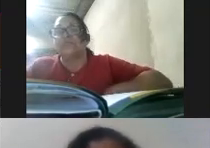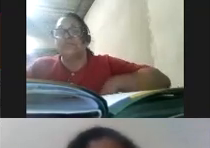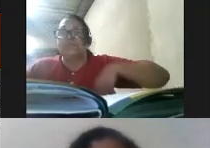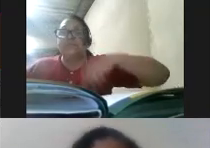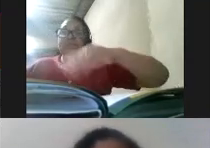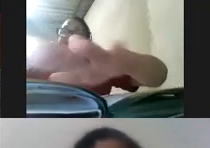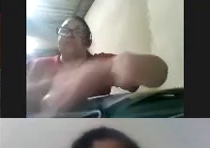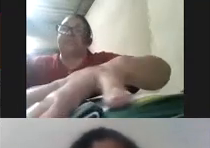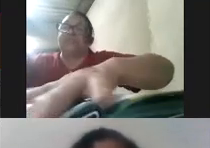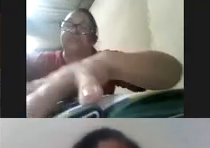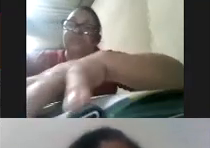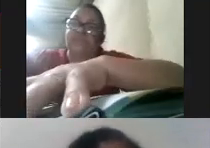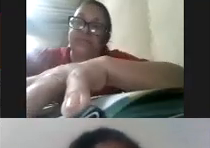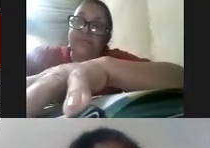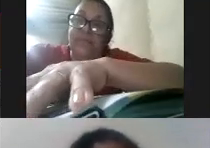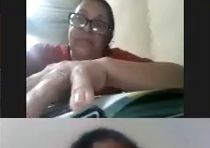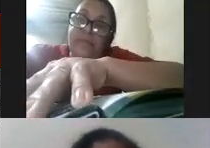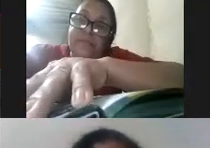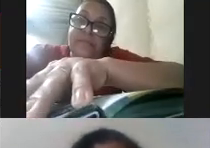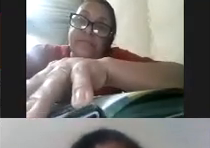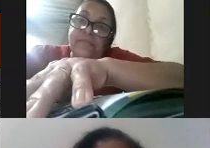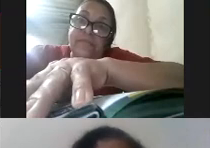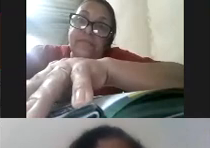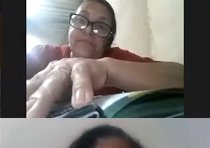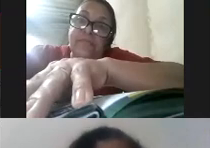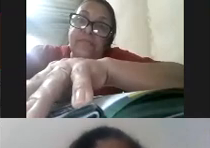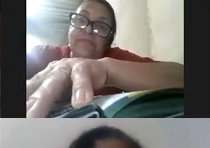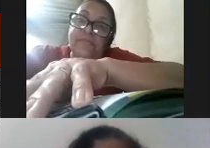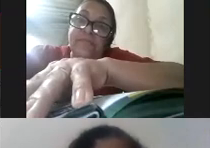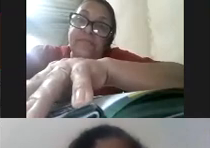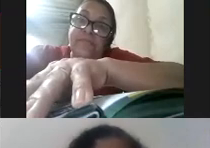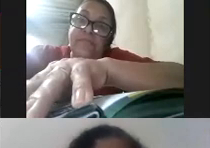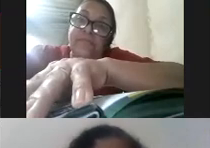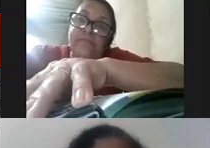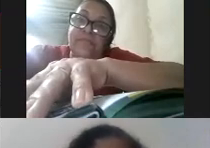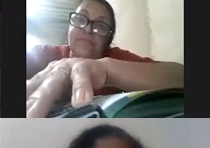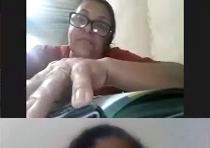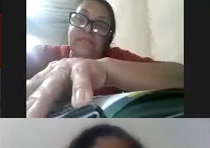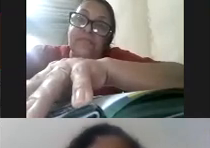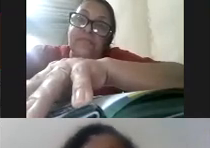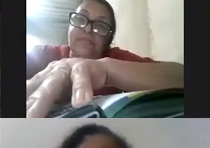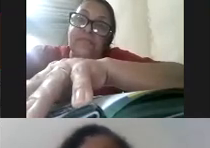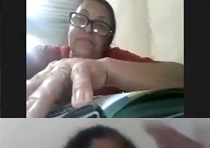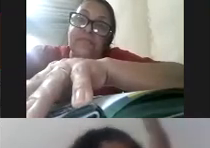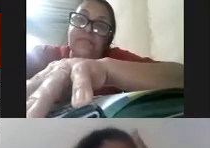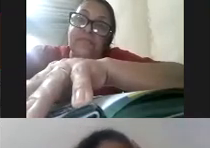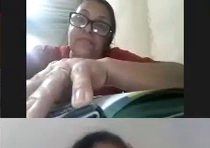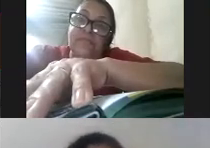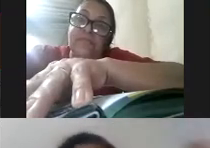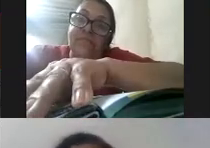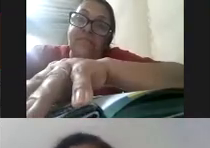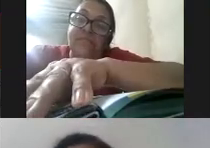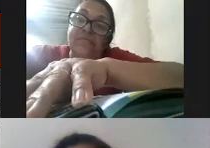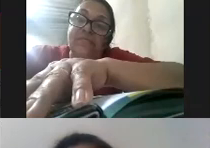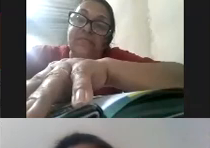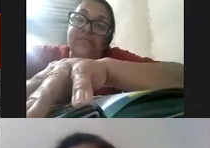Vai. Então, para manter as costas dela reta aqui, não teria que ter um coxim? Então, sempre lembrar